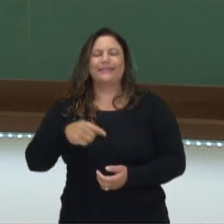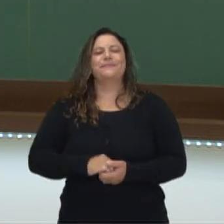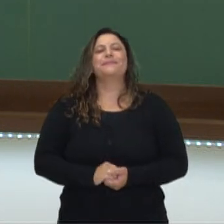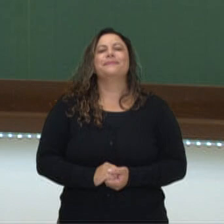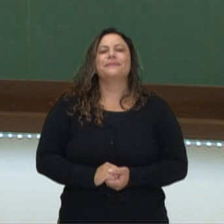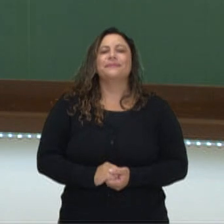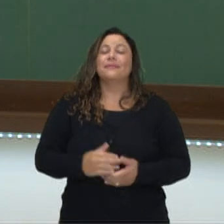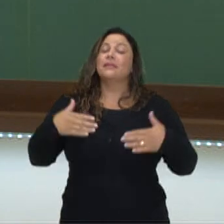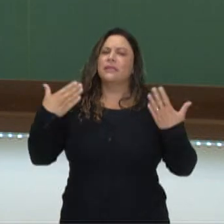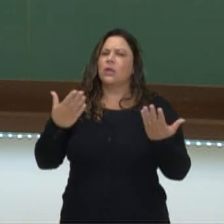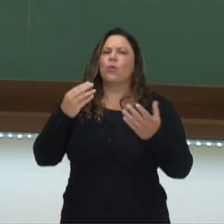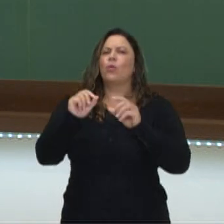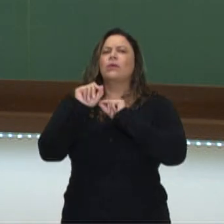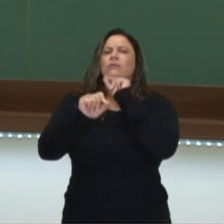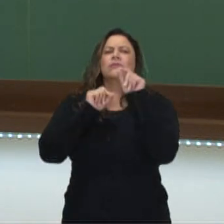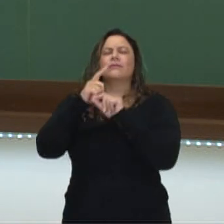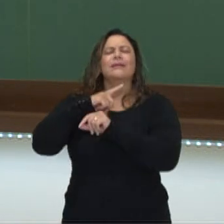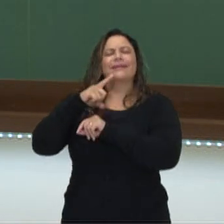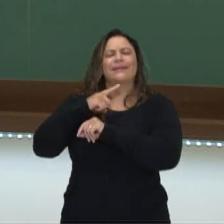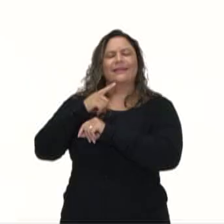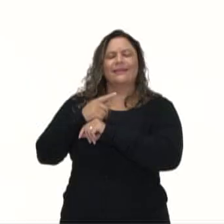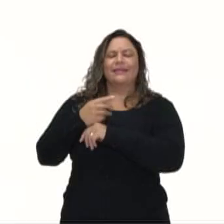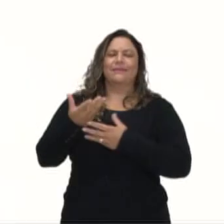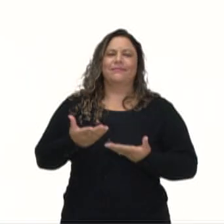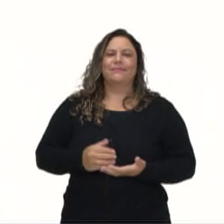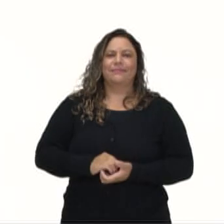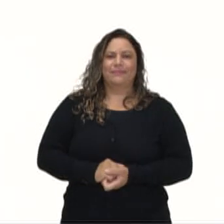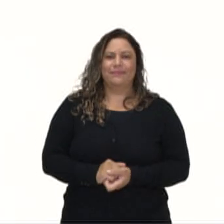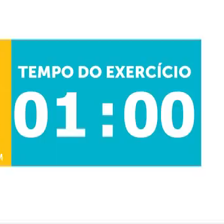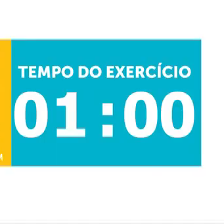vai aparecer na fala do Stan Lee.